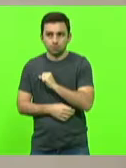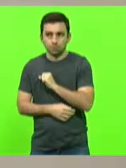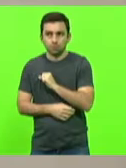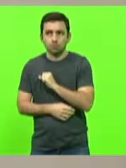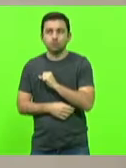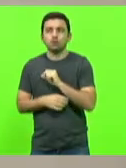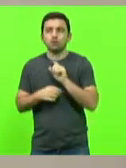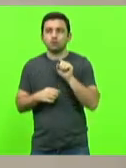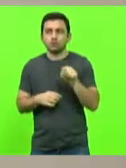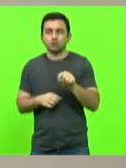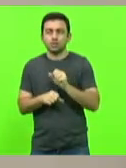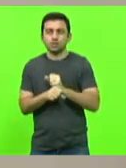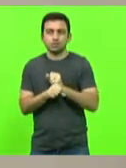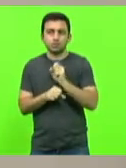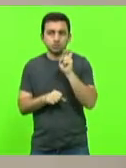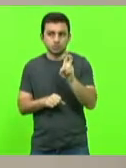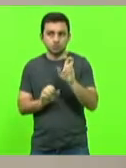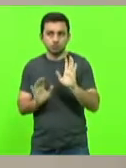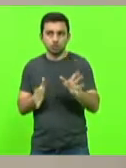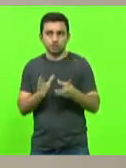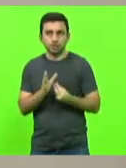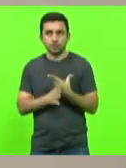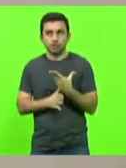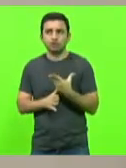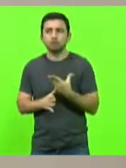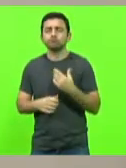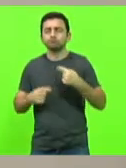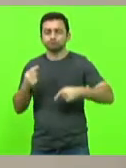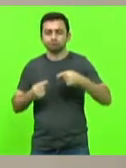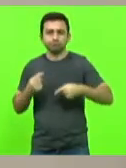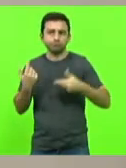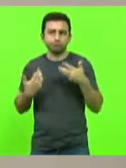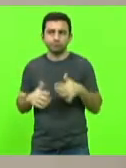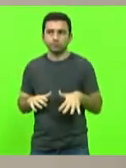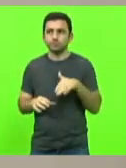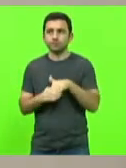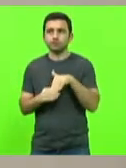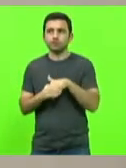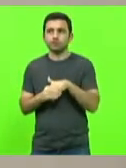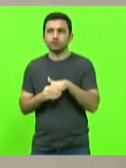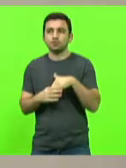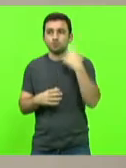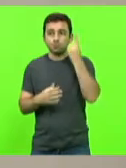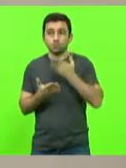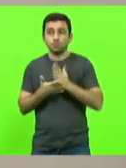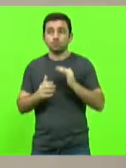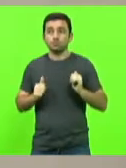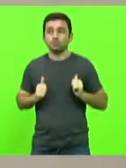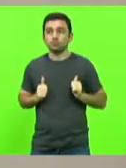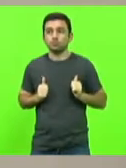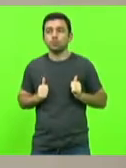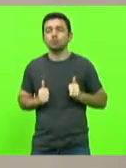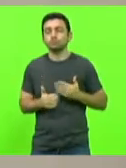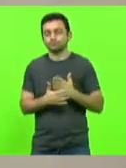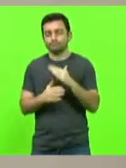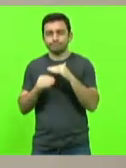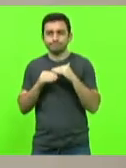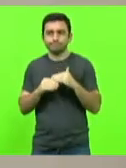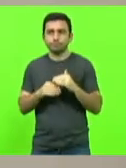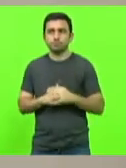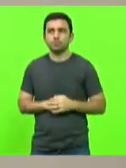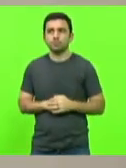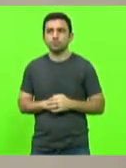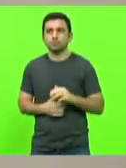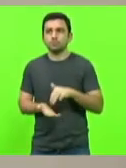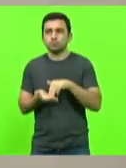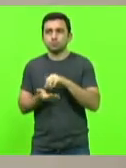atividade, em discussão. Não havendo quem queira discutir, em votação. Deputados que aprovam, permaneçam como se encontram. Aprovado por